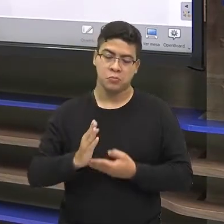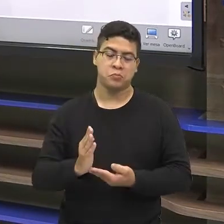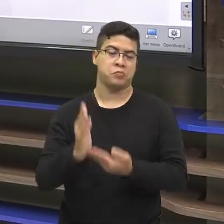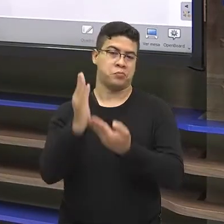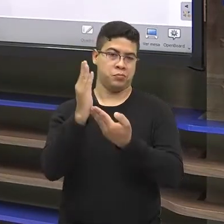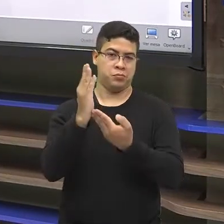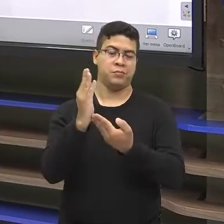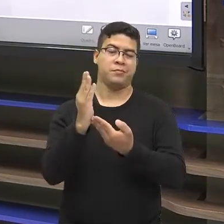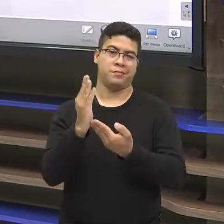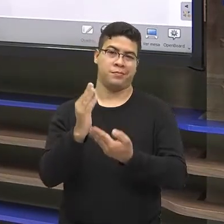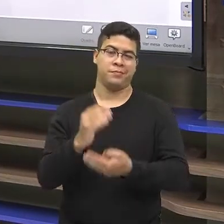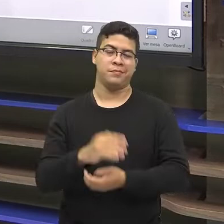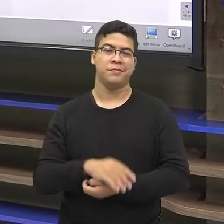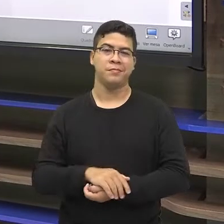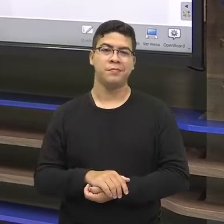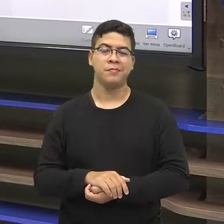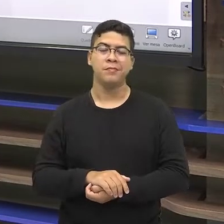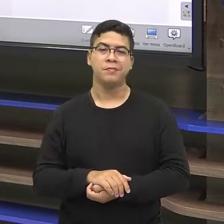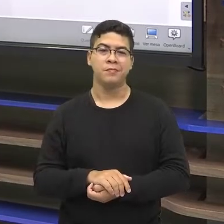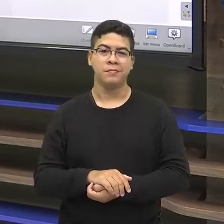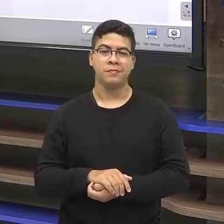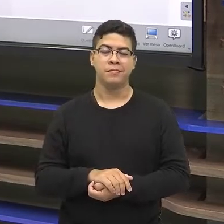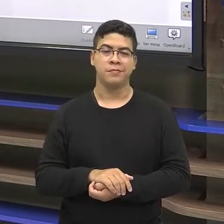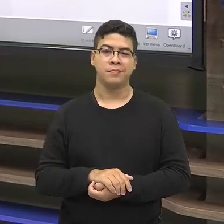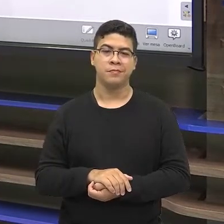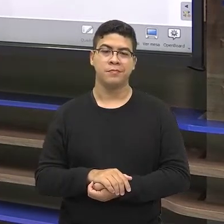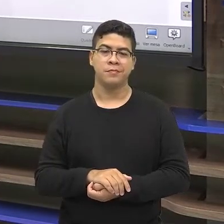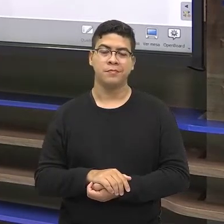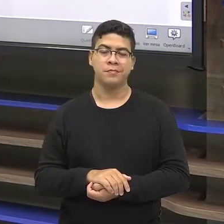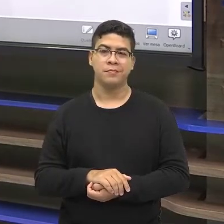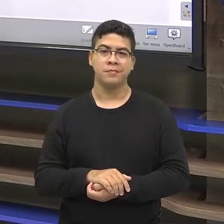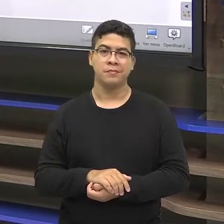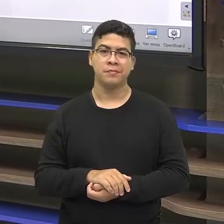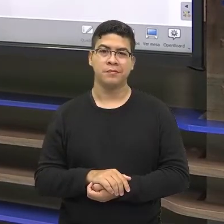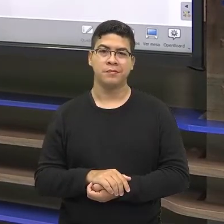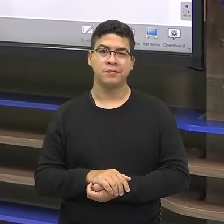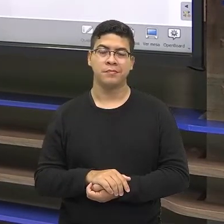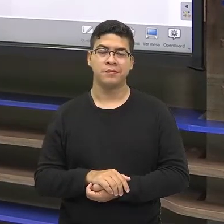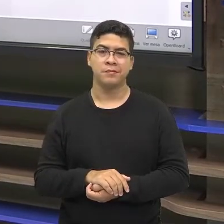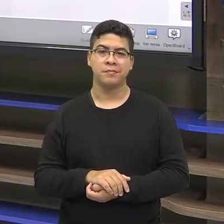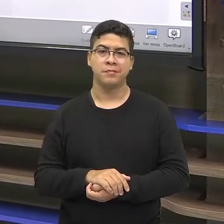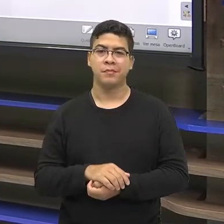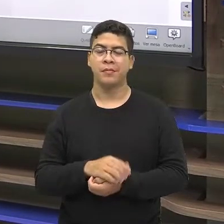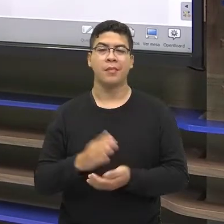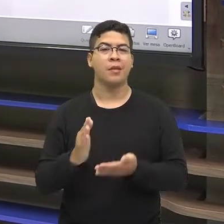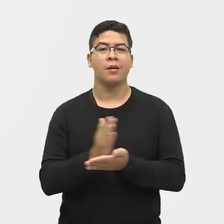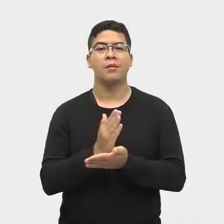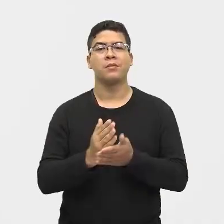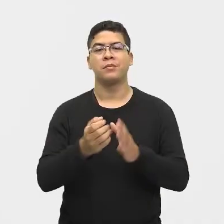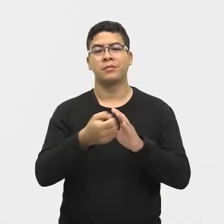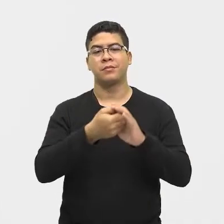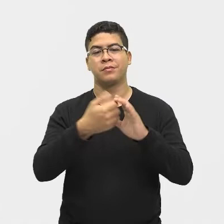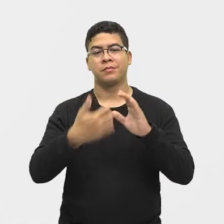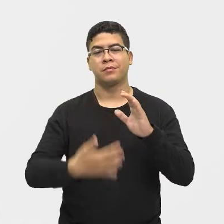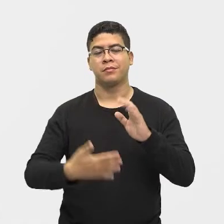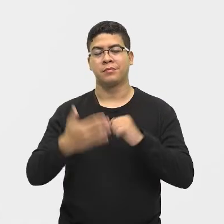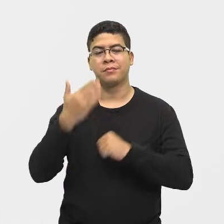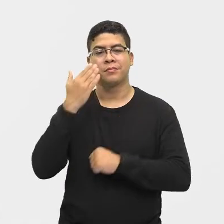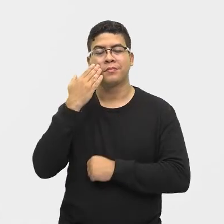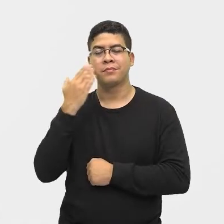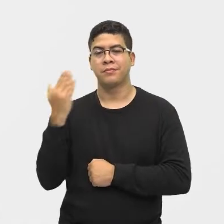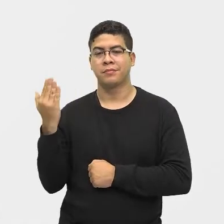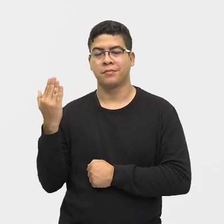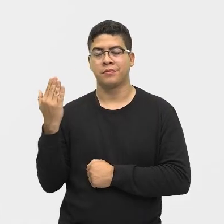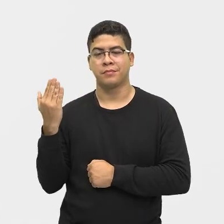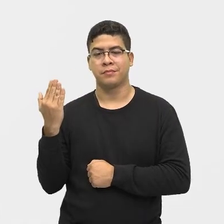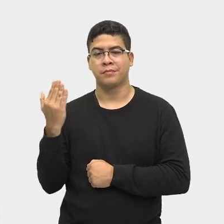Macunaíma. Vamos prosseguindo, olha aí, falando ainda sobre Mário de Andrade. Características do Mário de Andrade, olha só.